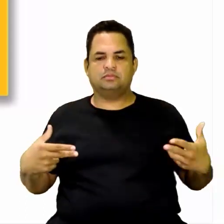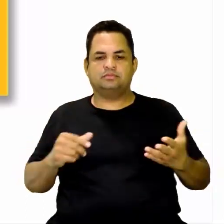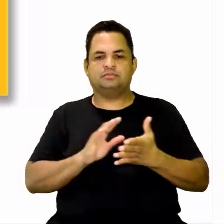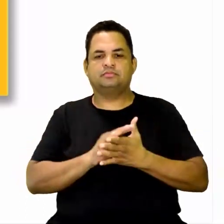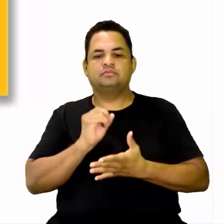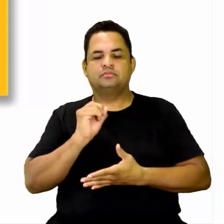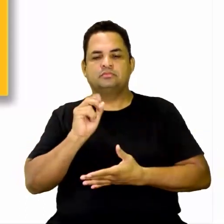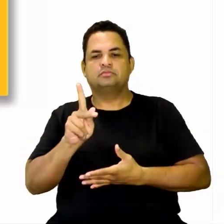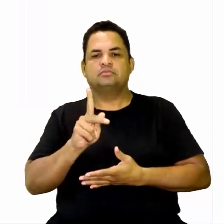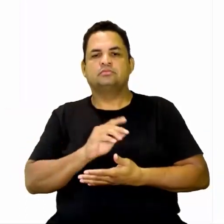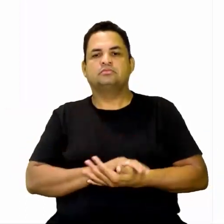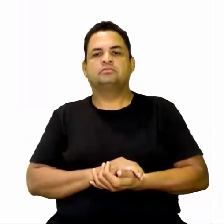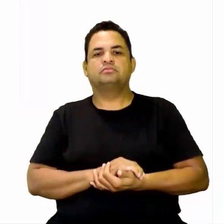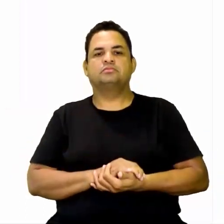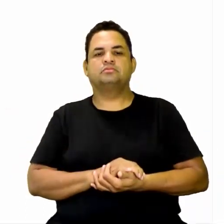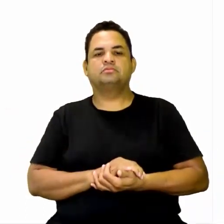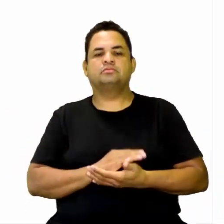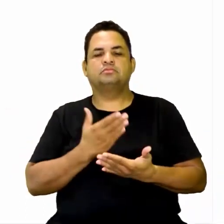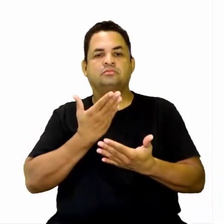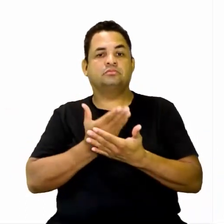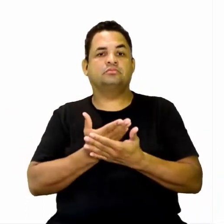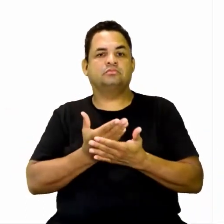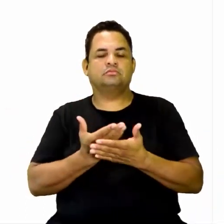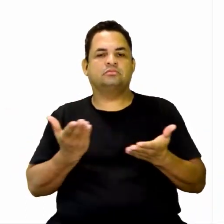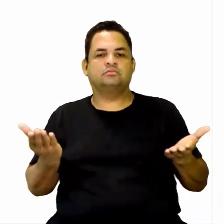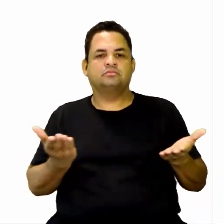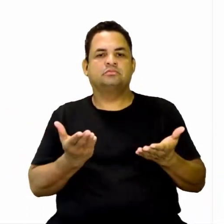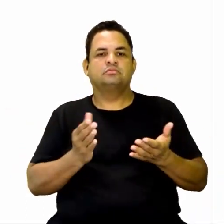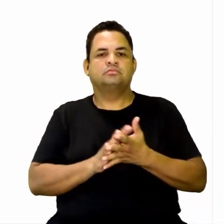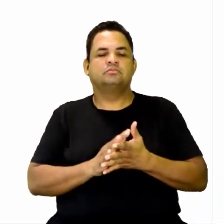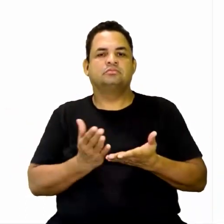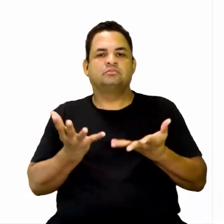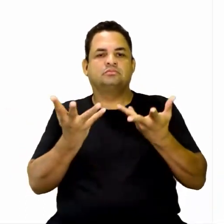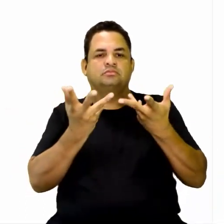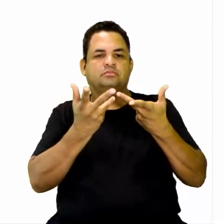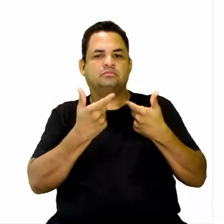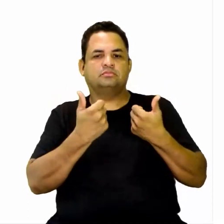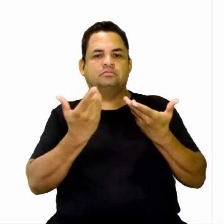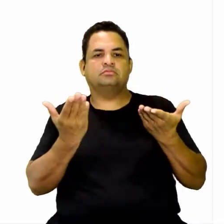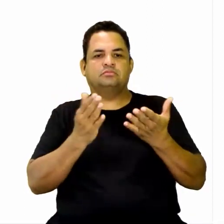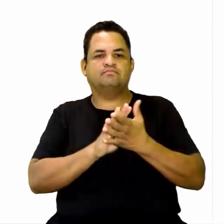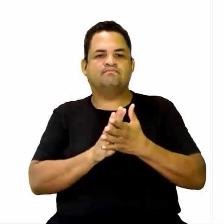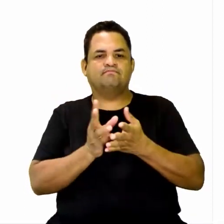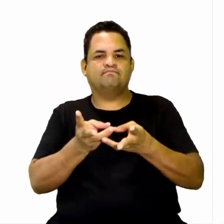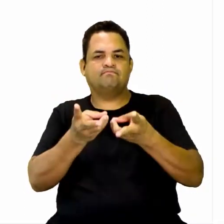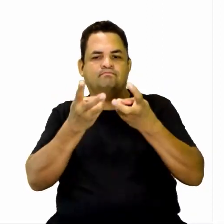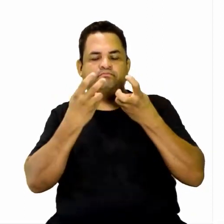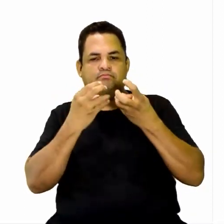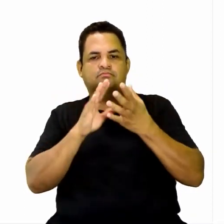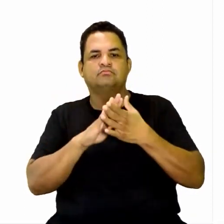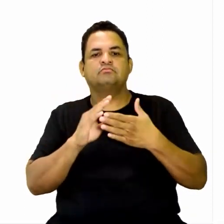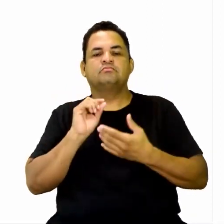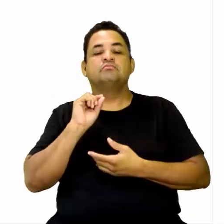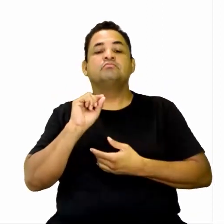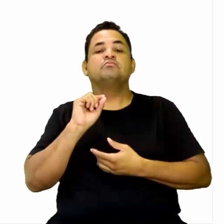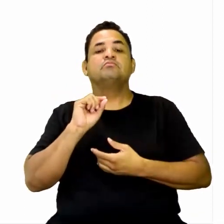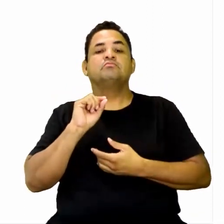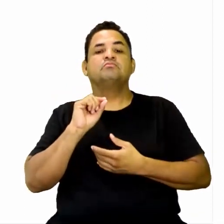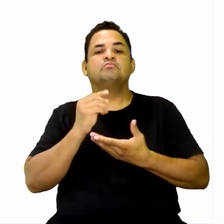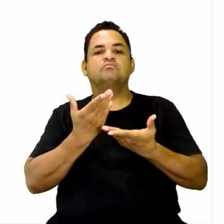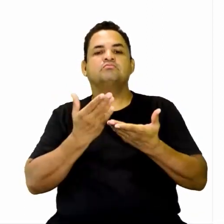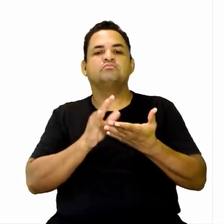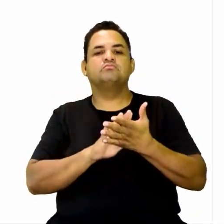beleza? Porque nesta aula a habilidade será identificar